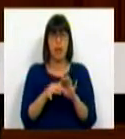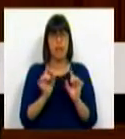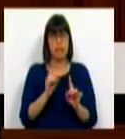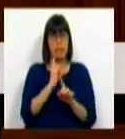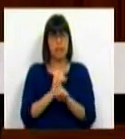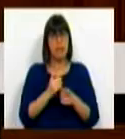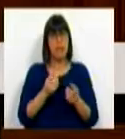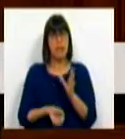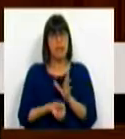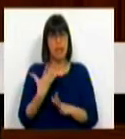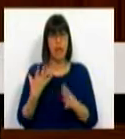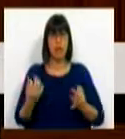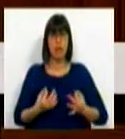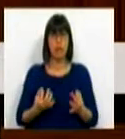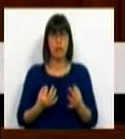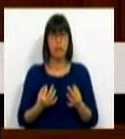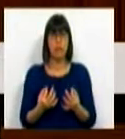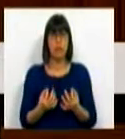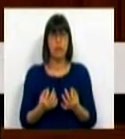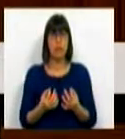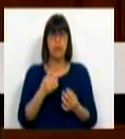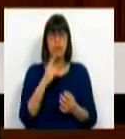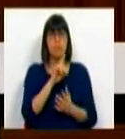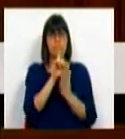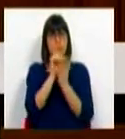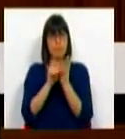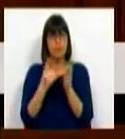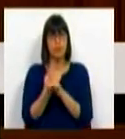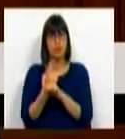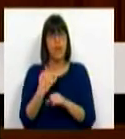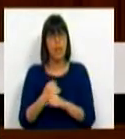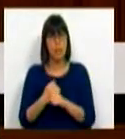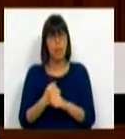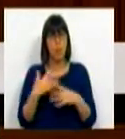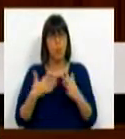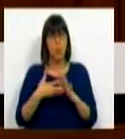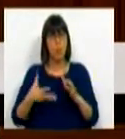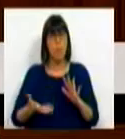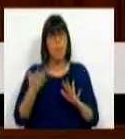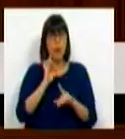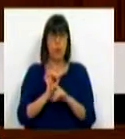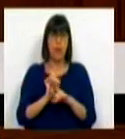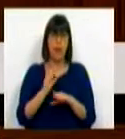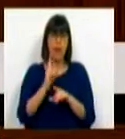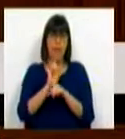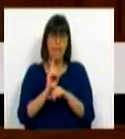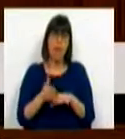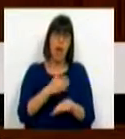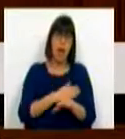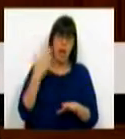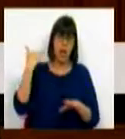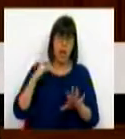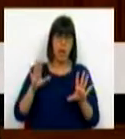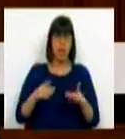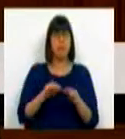foram criados, no fundo, questionários e ferramentas de trabalho mais exaustivas do que existia anteriormente.